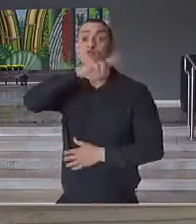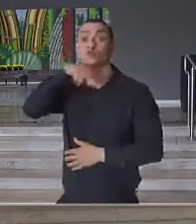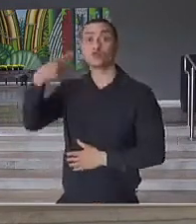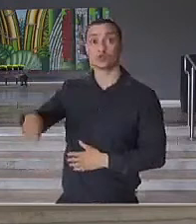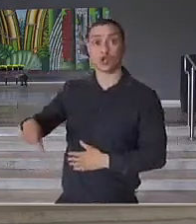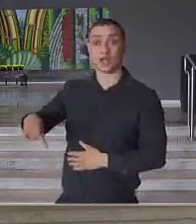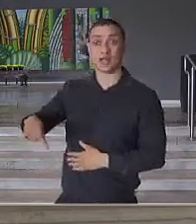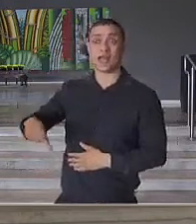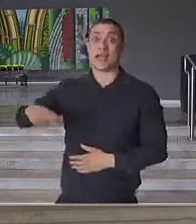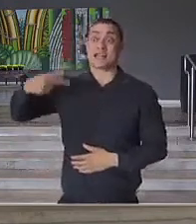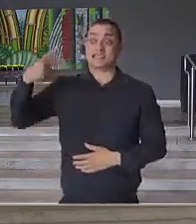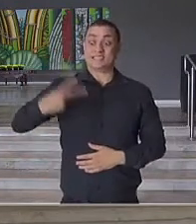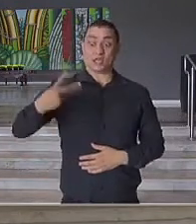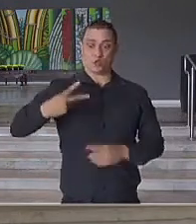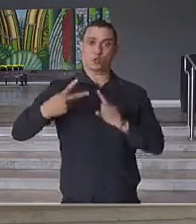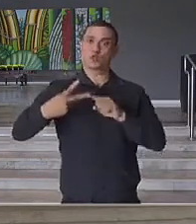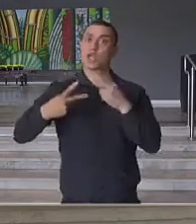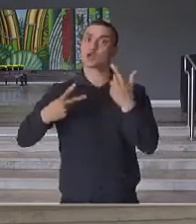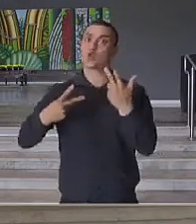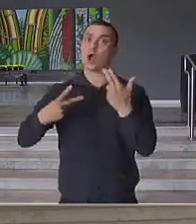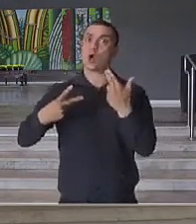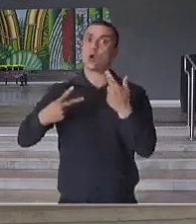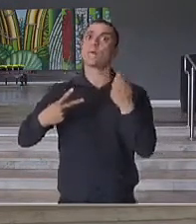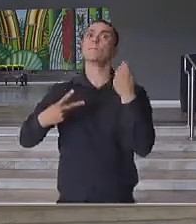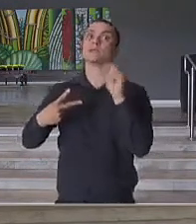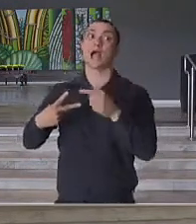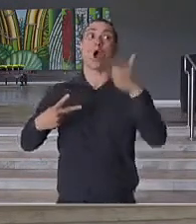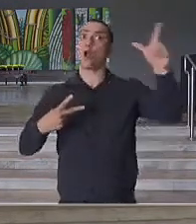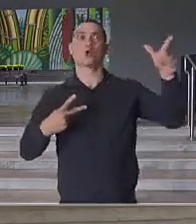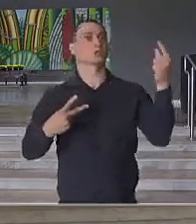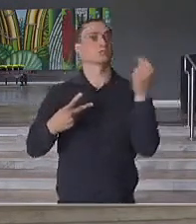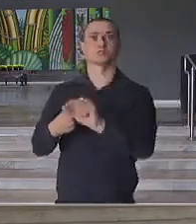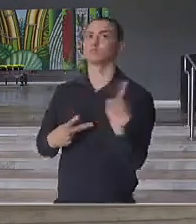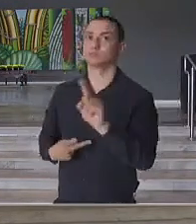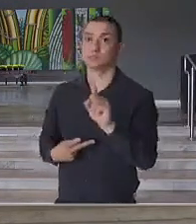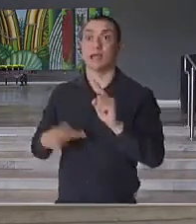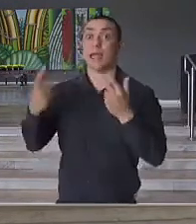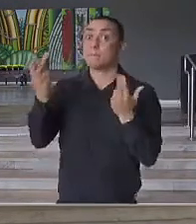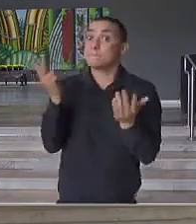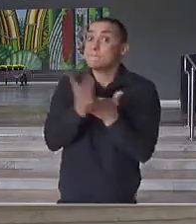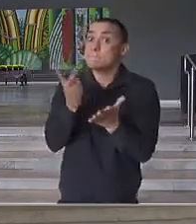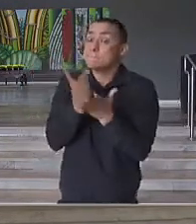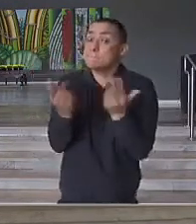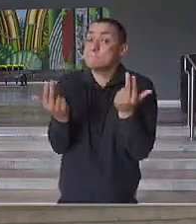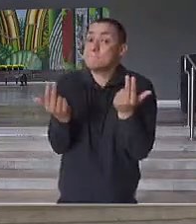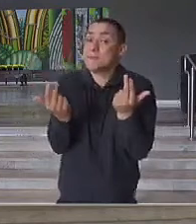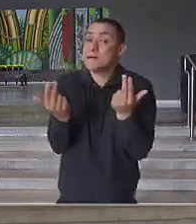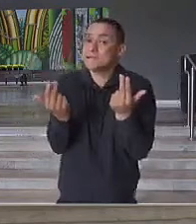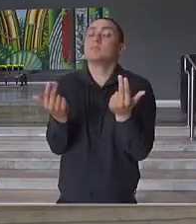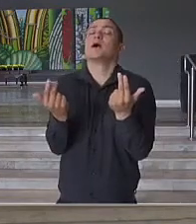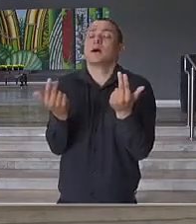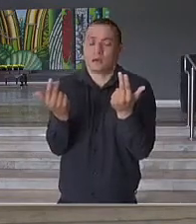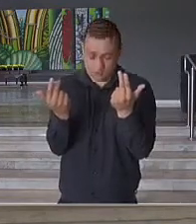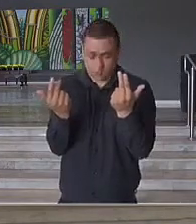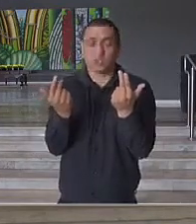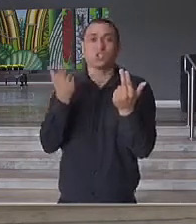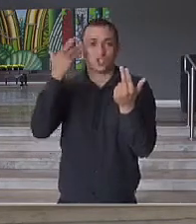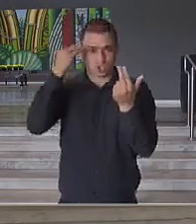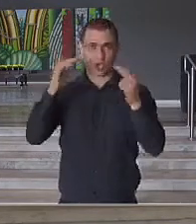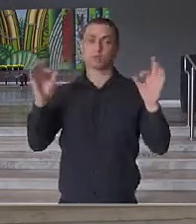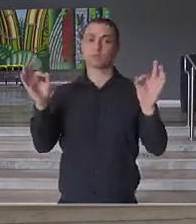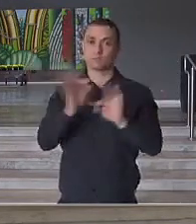Butantan receberá e deverá receber a dose do Butantan. Isso está